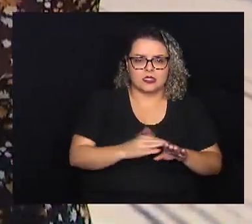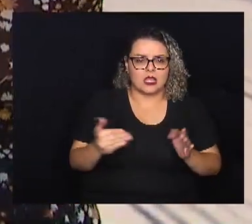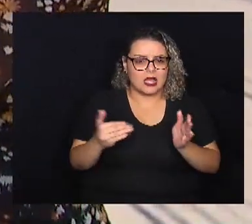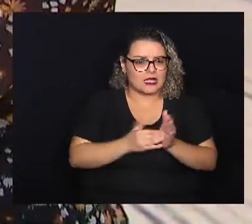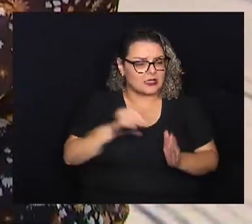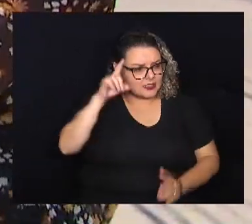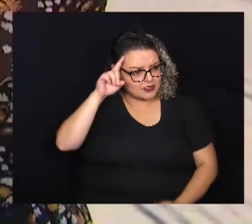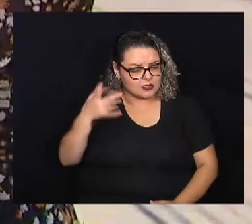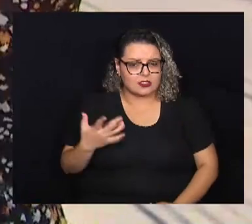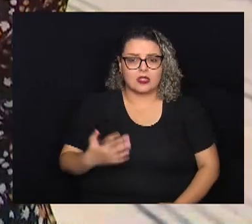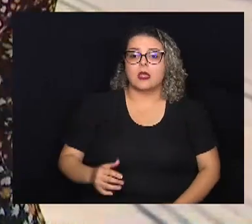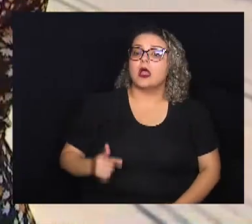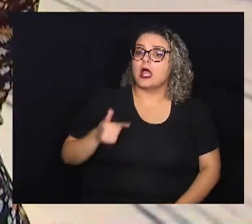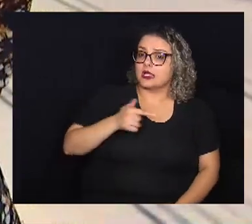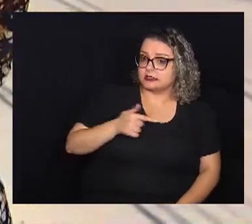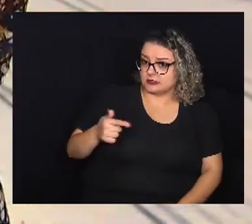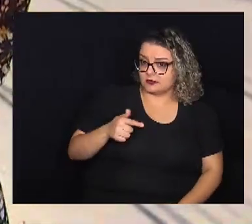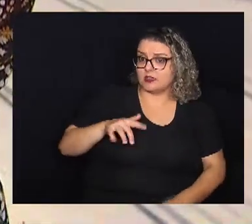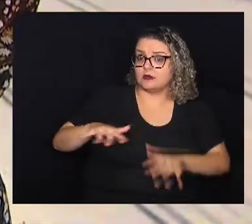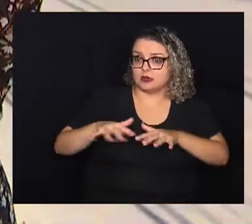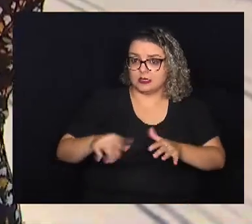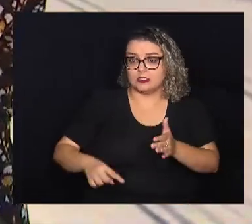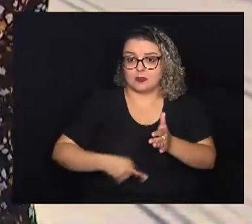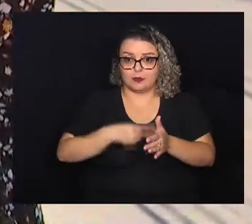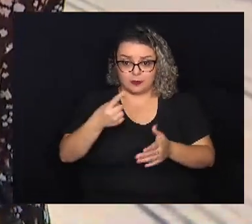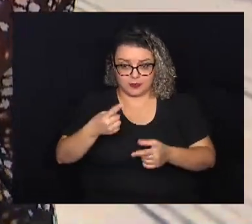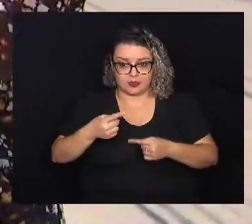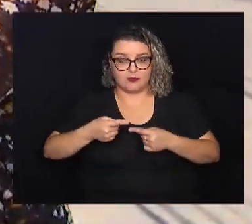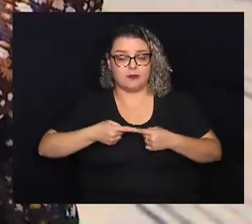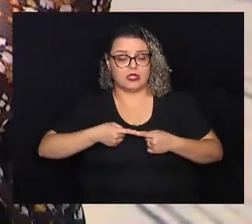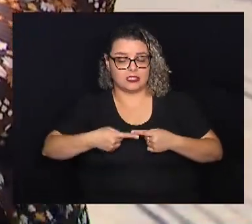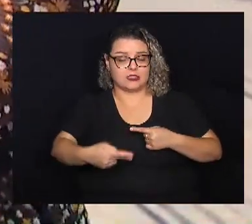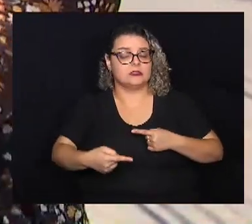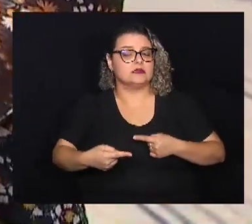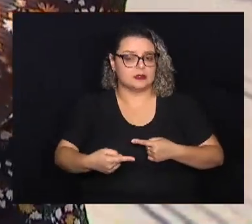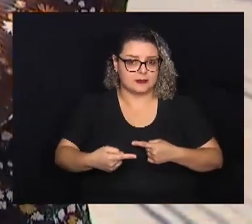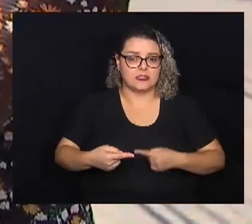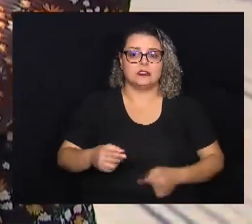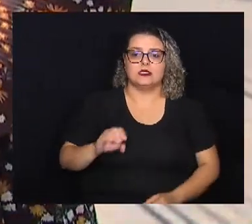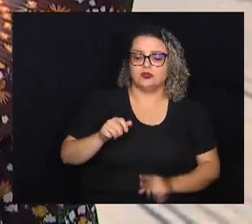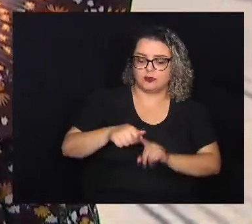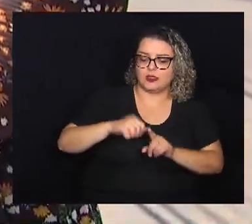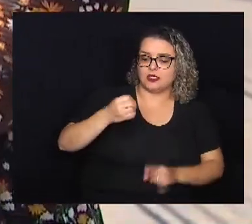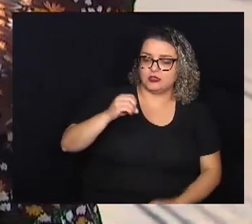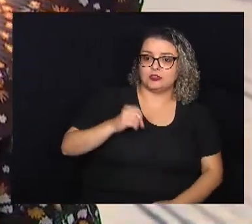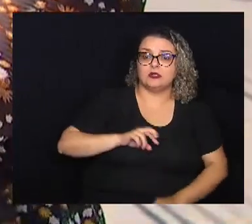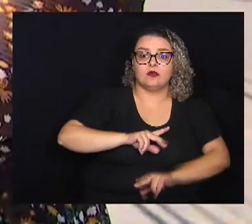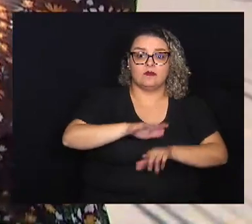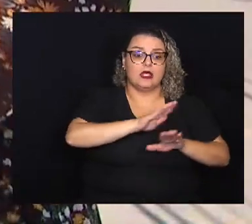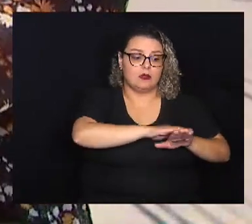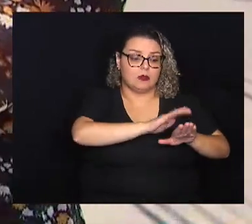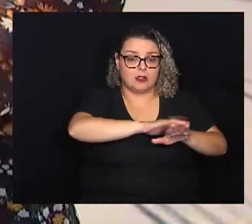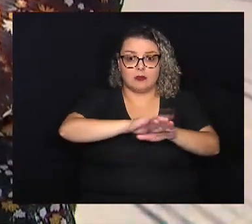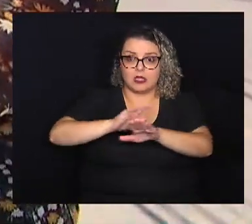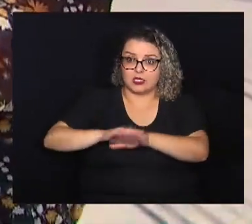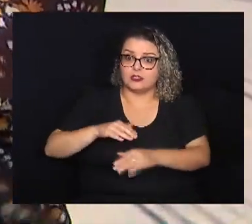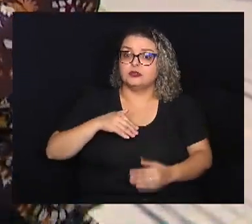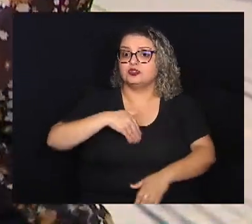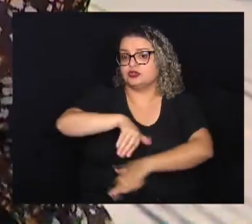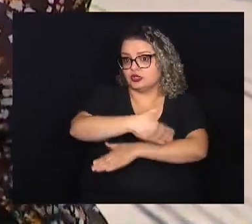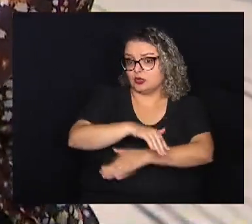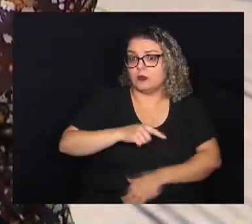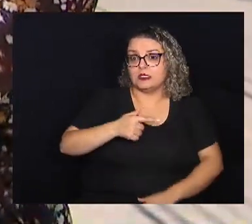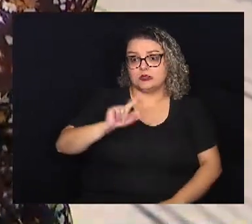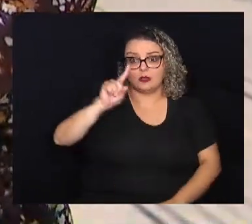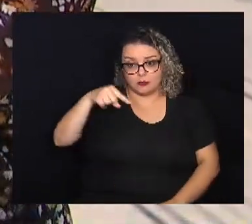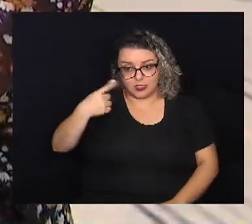dia? É, a Semana da Mobilidade vai até a primeira semana de outubro, então como eu falei, essa semana a gente tem uma série de ações de rua, semana que vem a gente tem